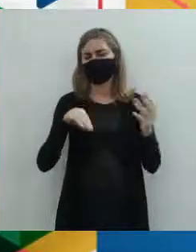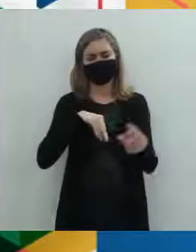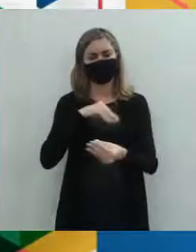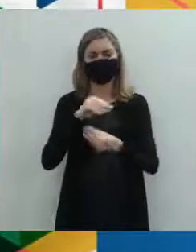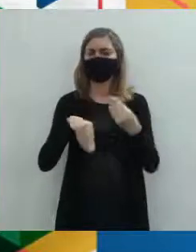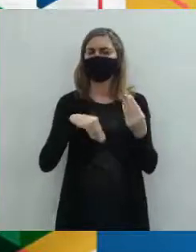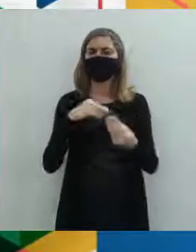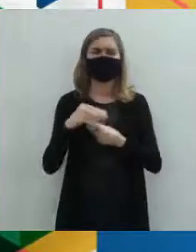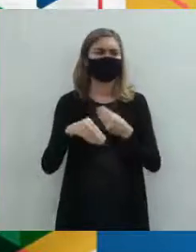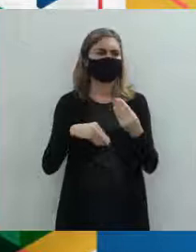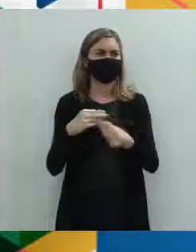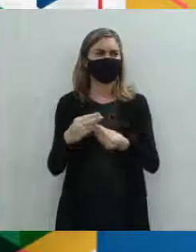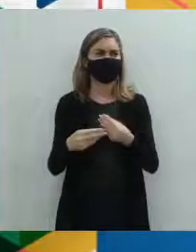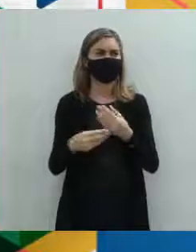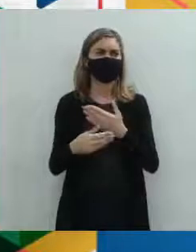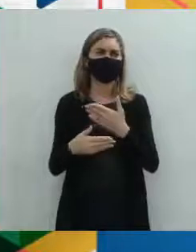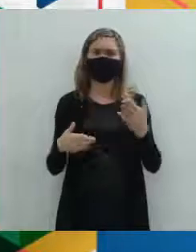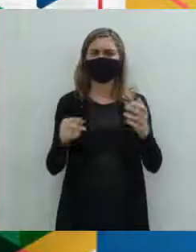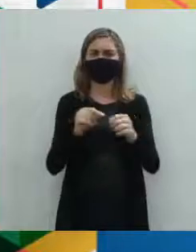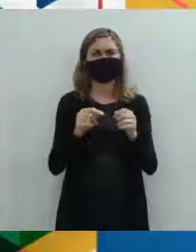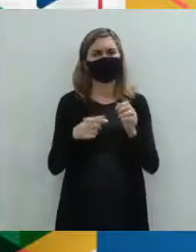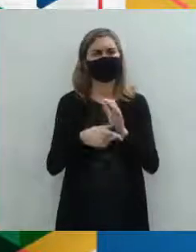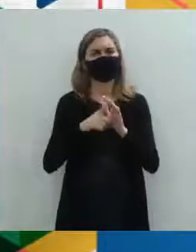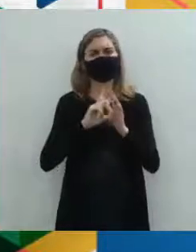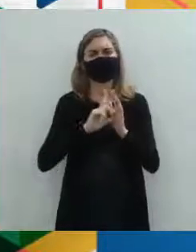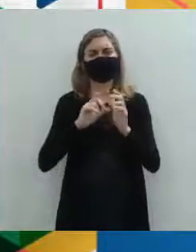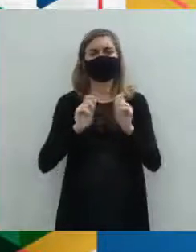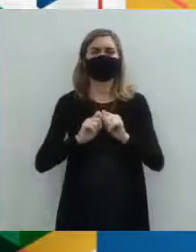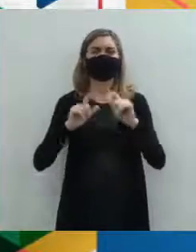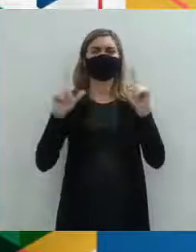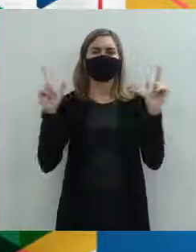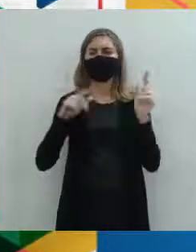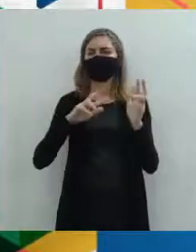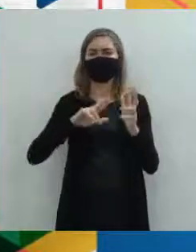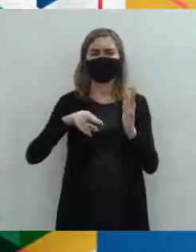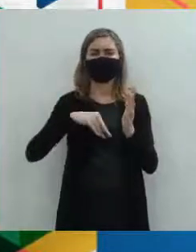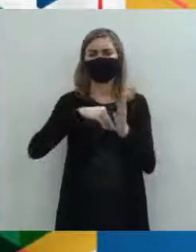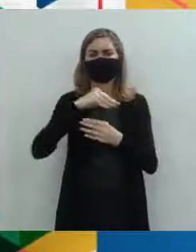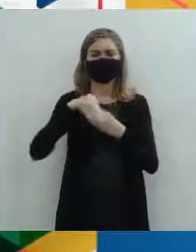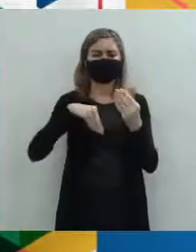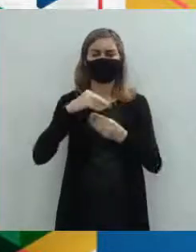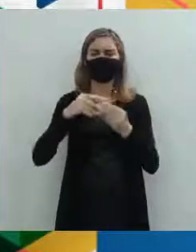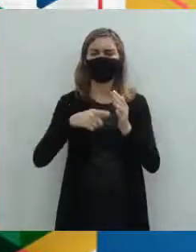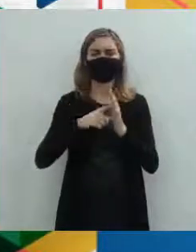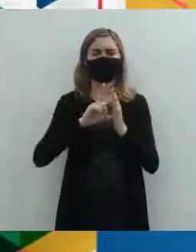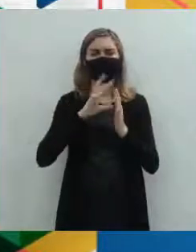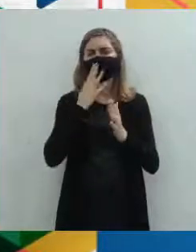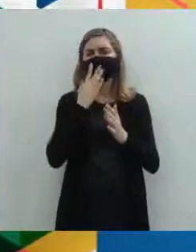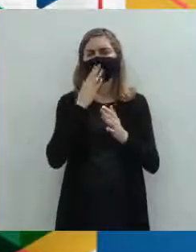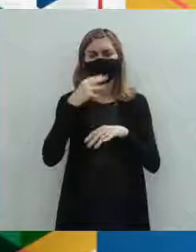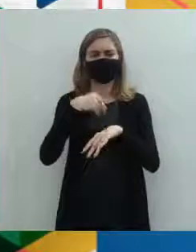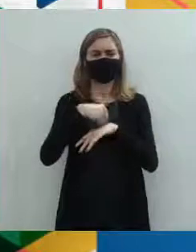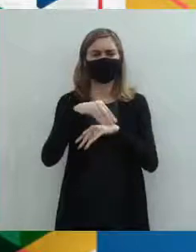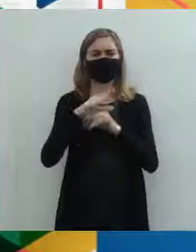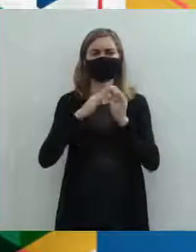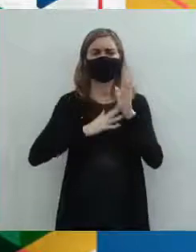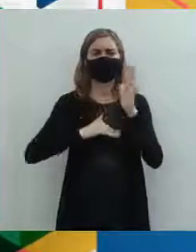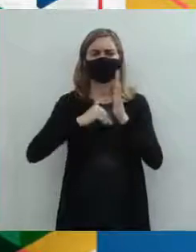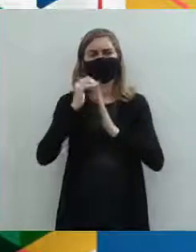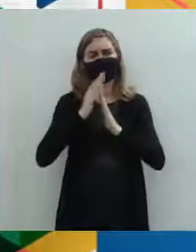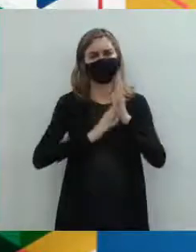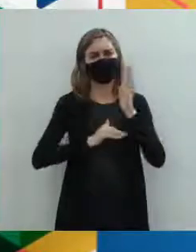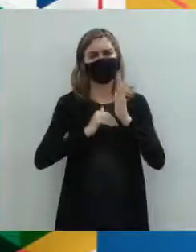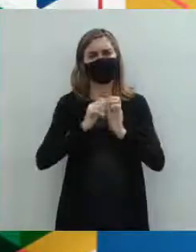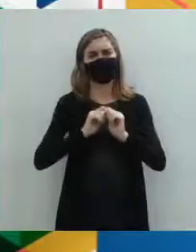mistura antes, eles fazem mistura na tela, né? Não mistura antes as cores para poder colocar na tela, eles fazem na tela